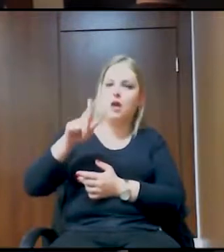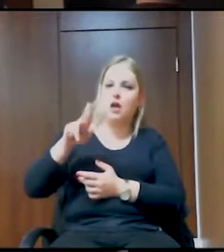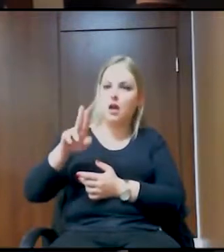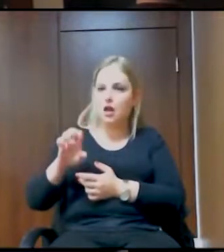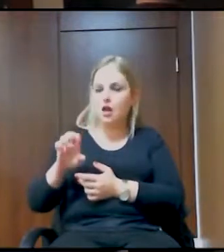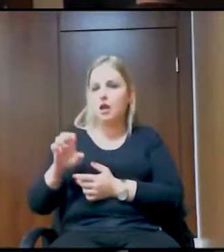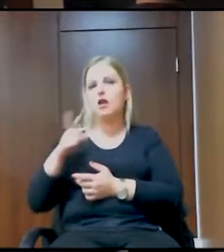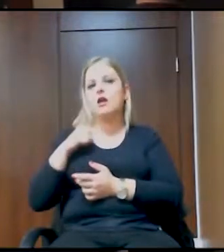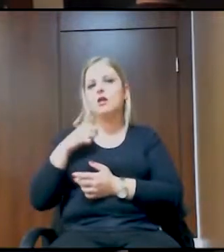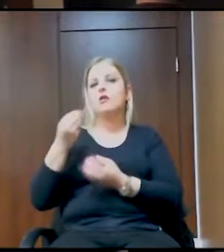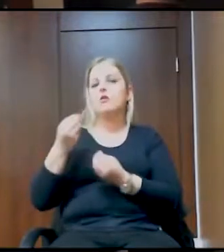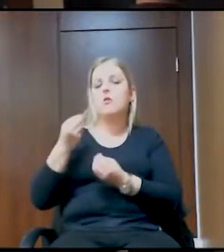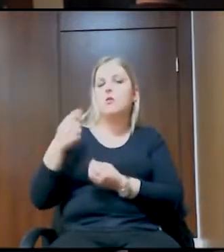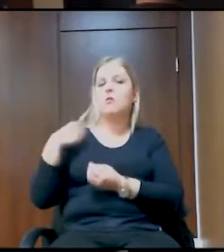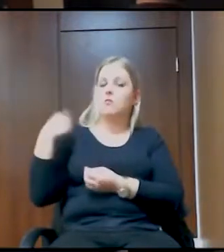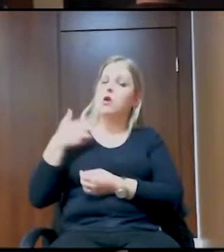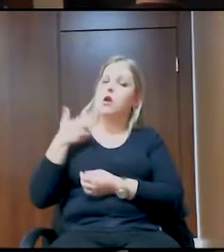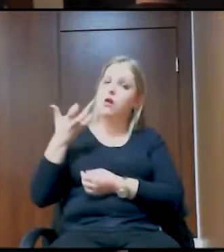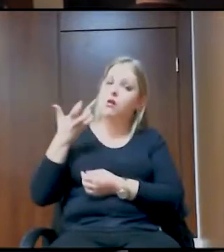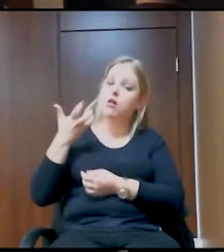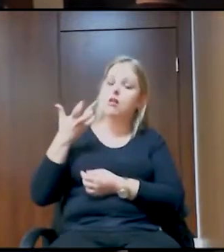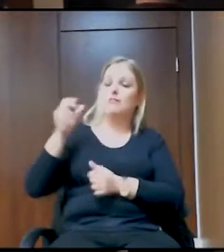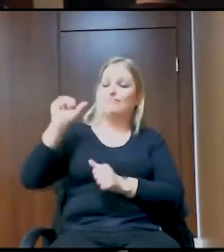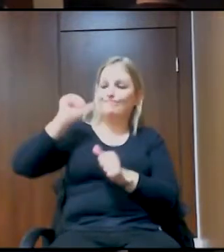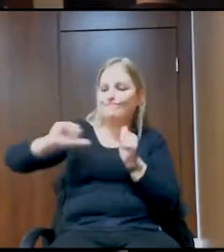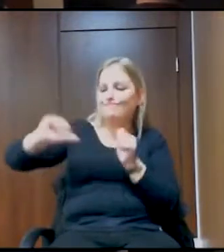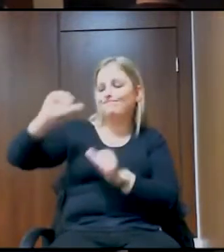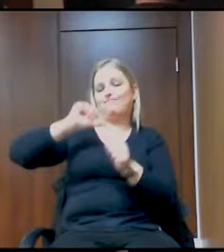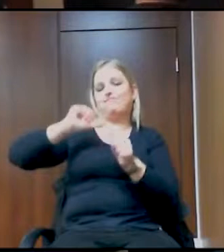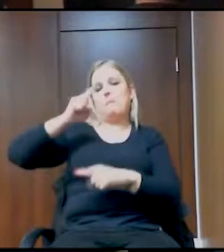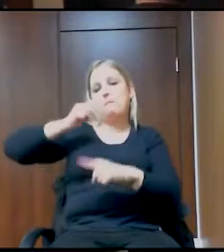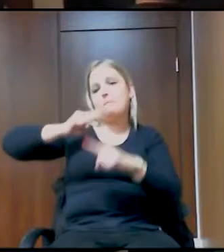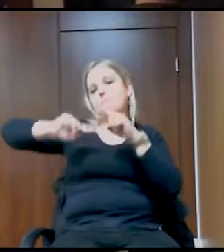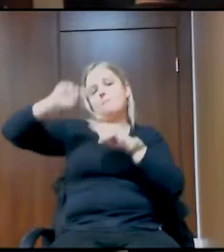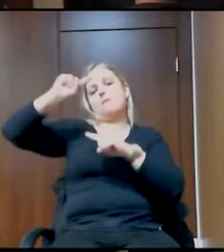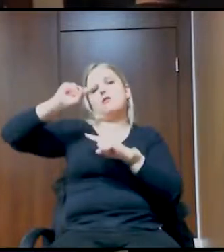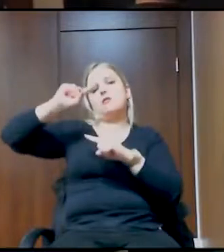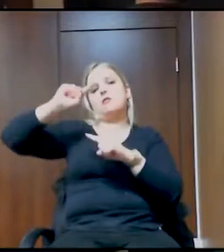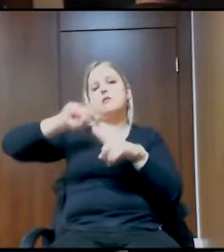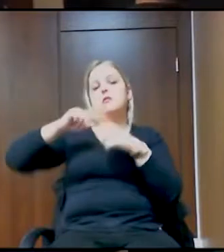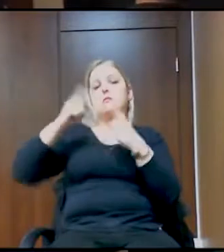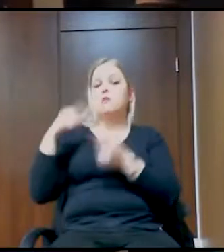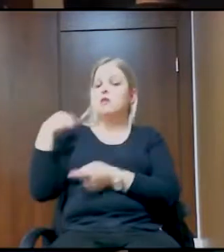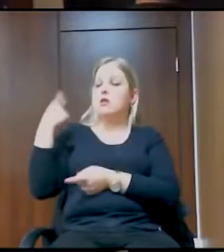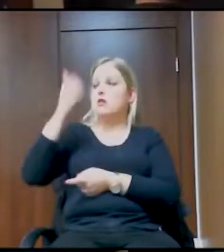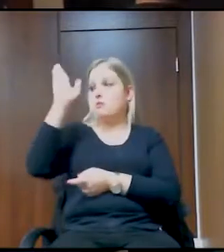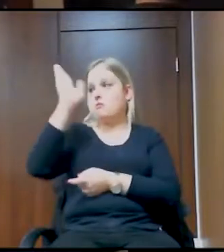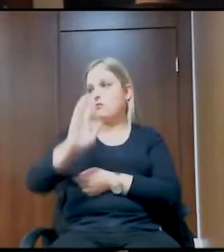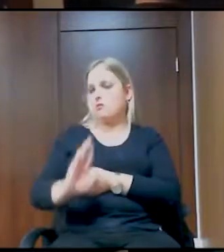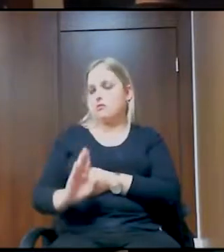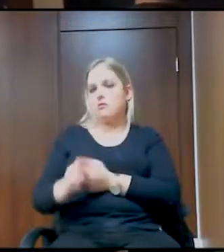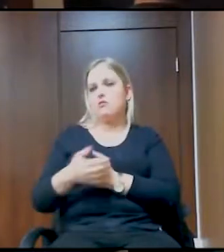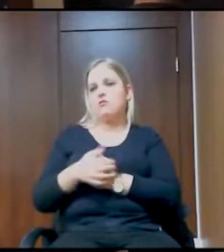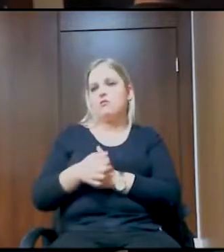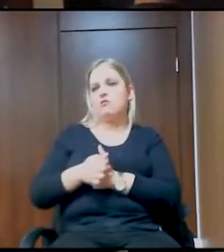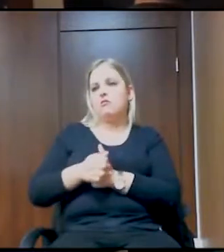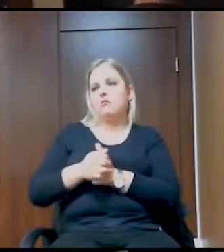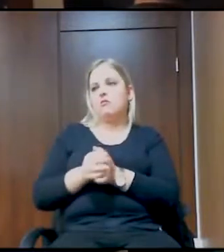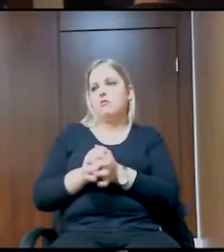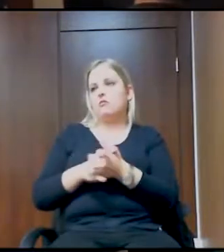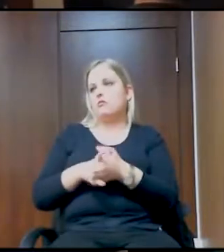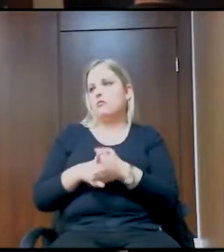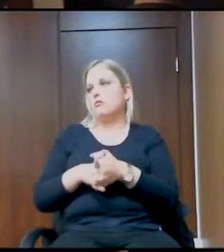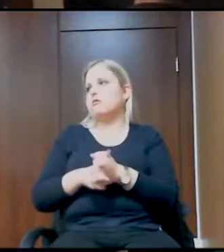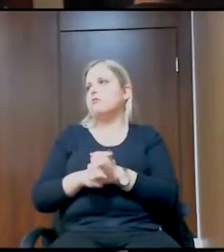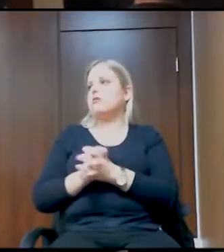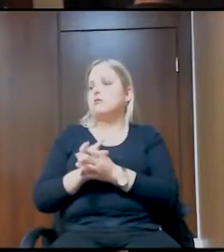gente gostaria de mudar essa situação, porque eles são todos brasileiros, né? E eles